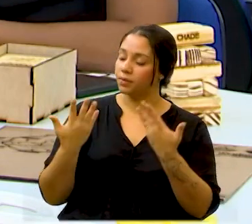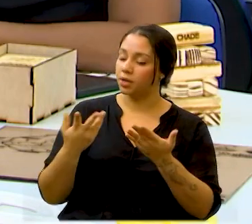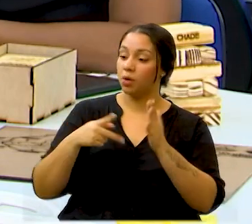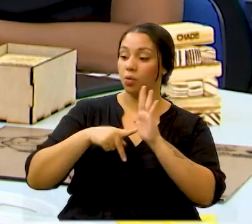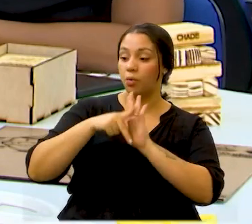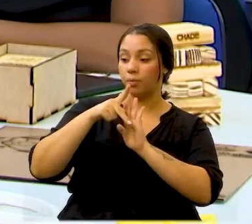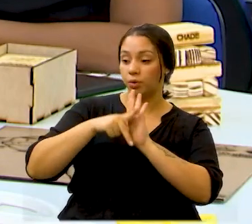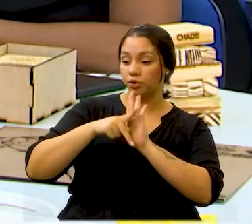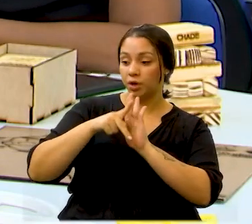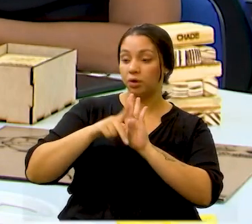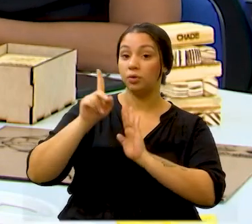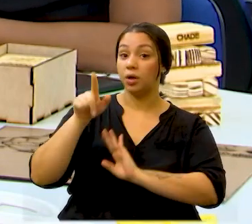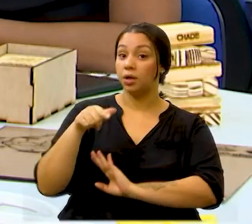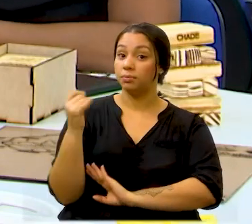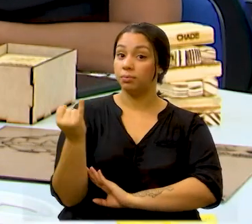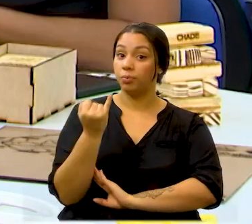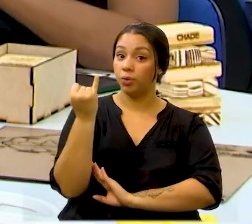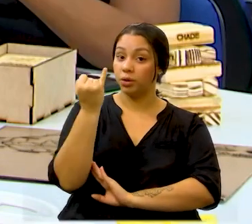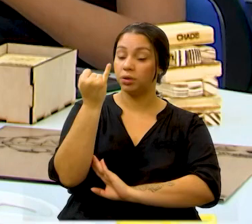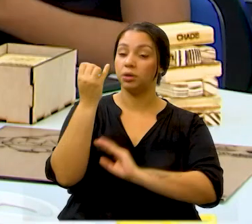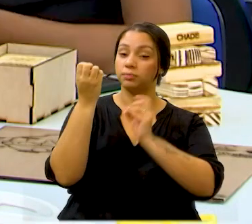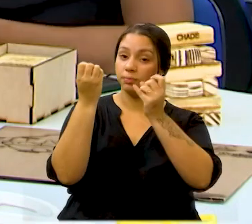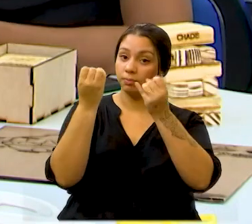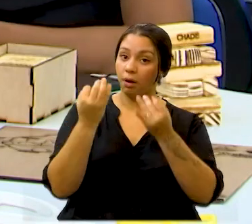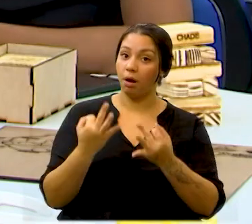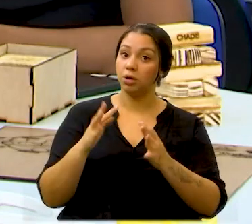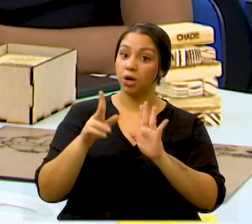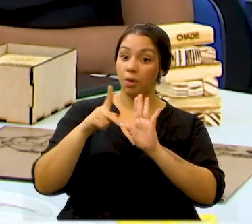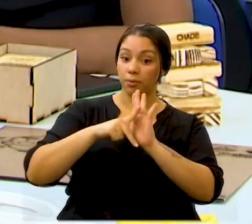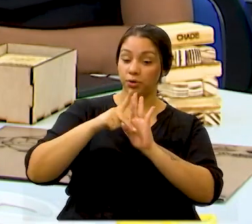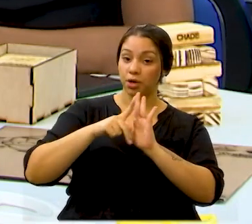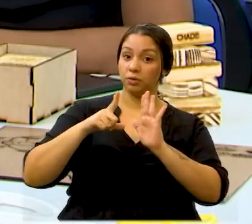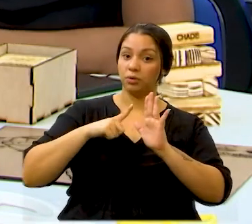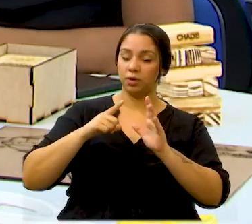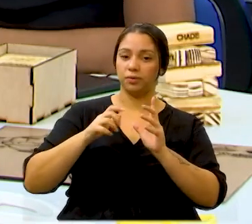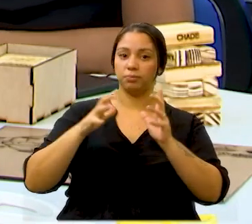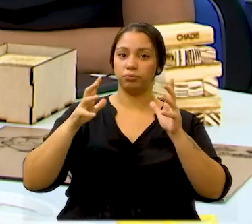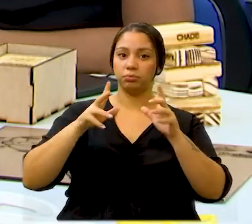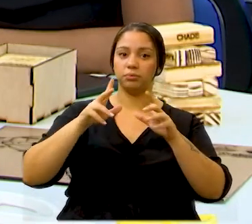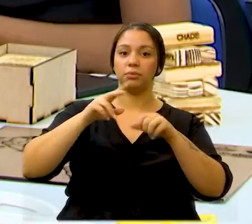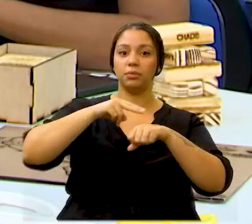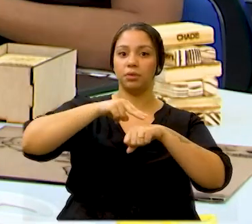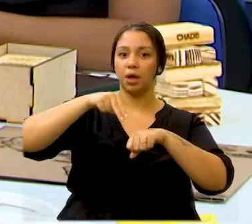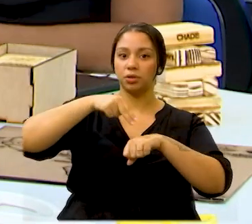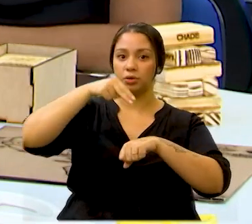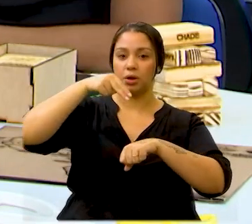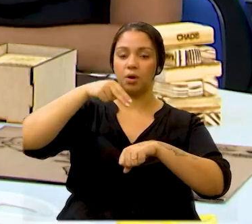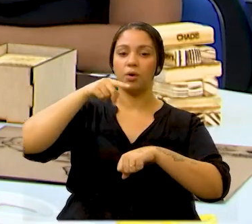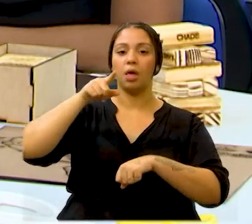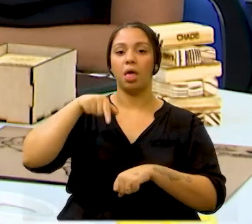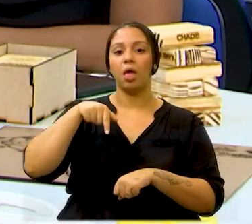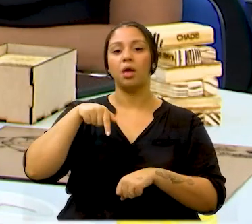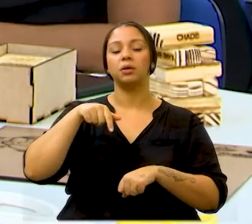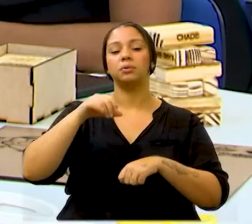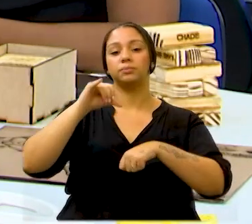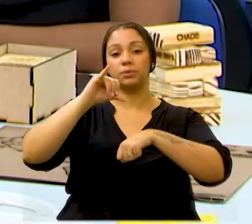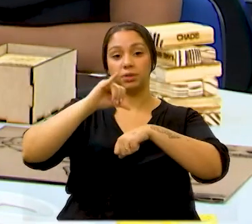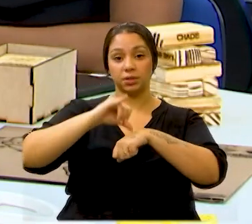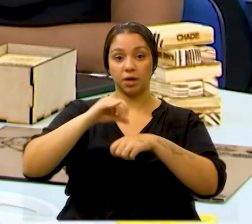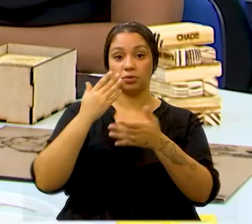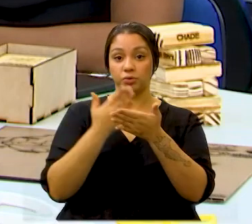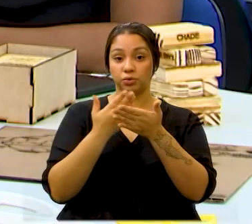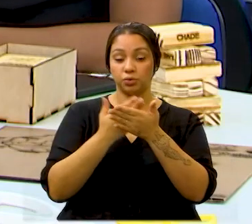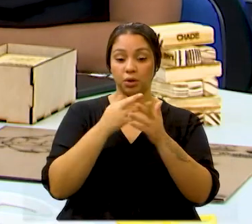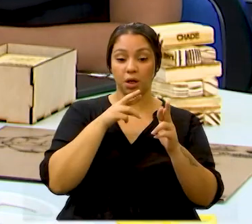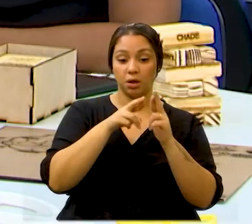Então, esse projeto, né, acho que é importante a gente falar de um grande projeto que aconteceu em nível nacional. Então, o CERT, que é o Centro de